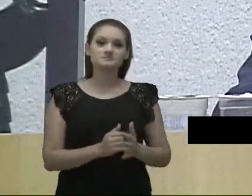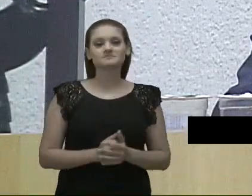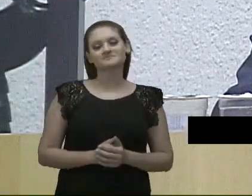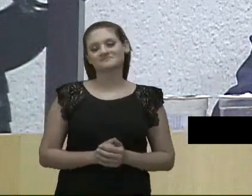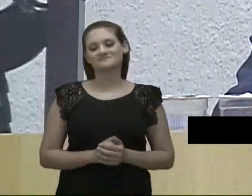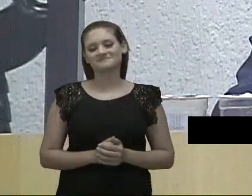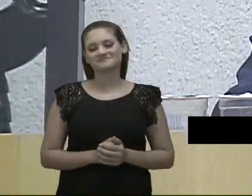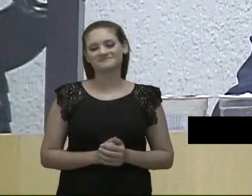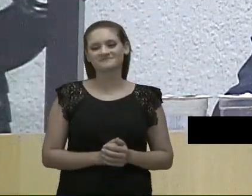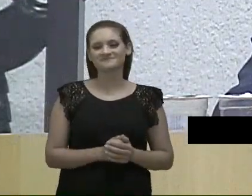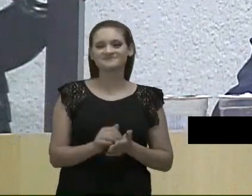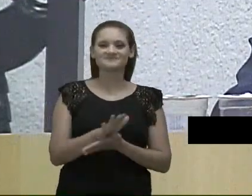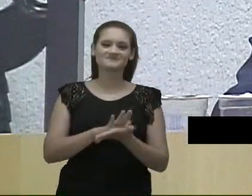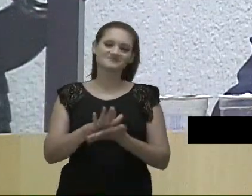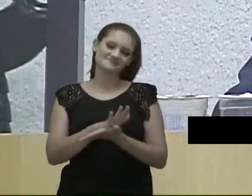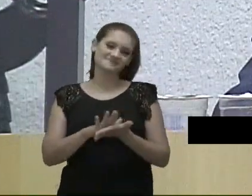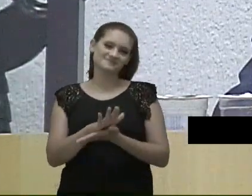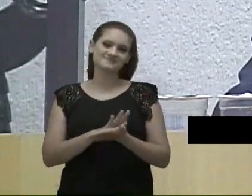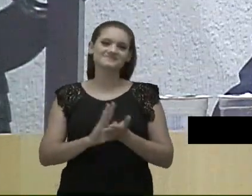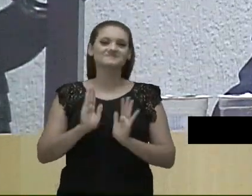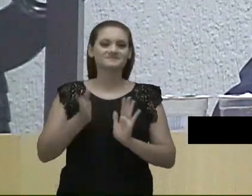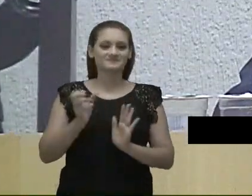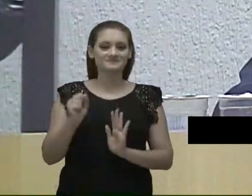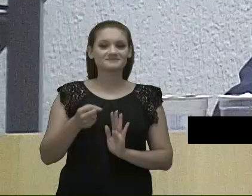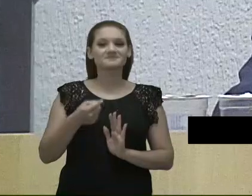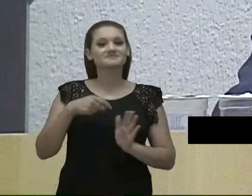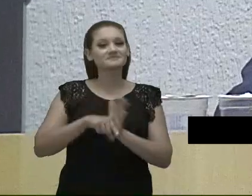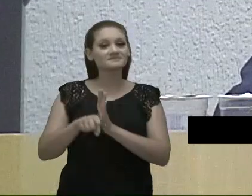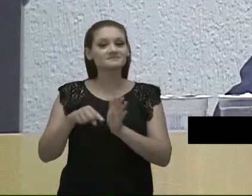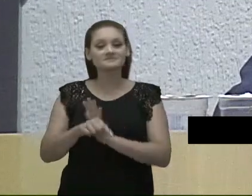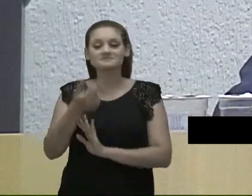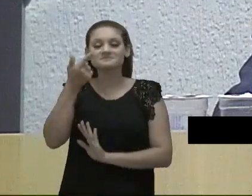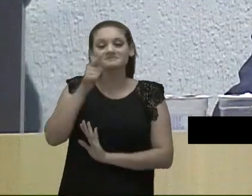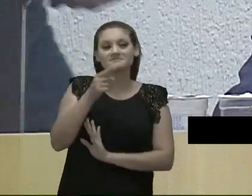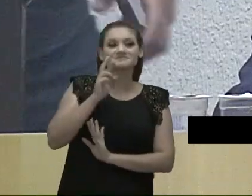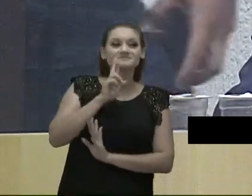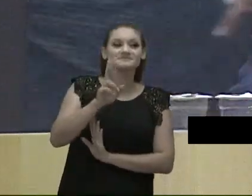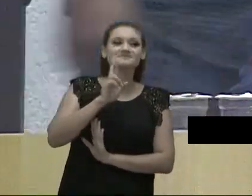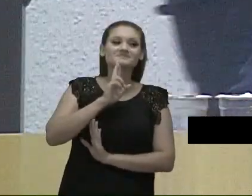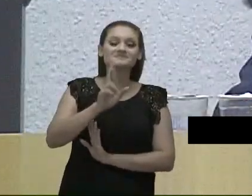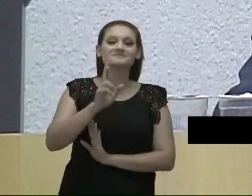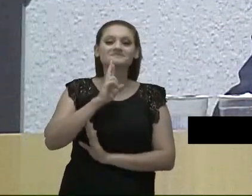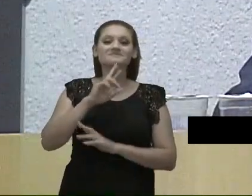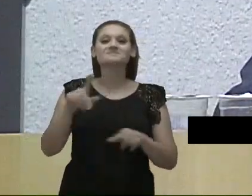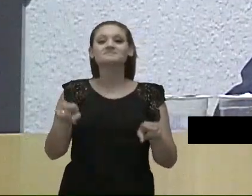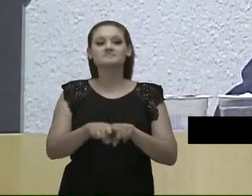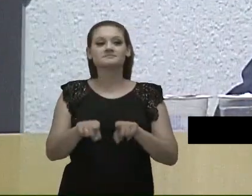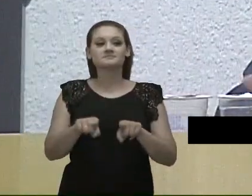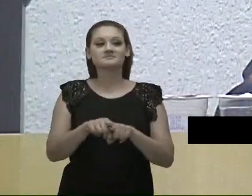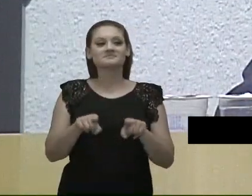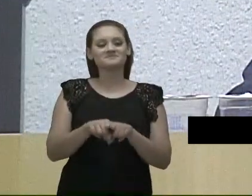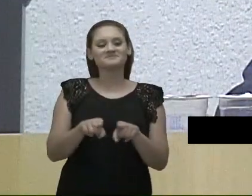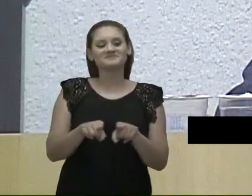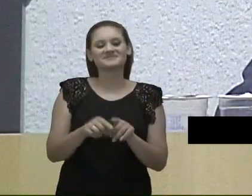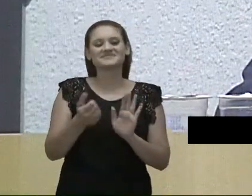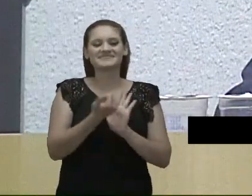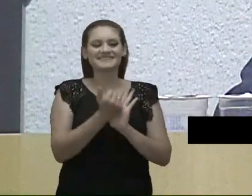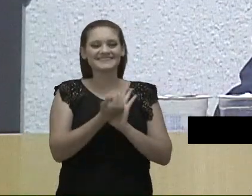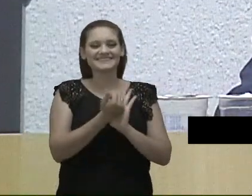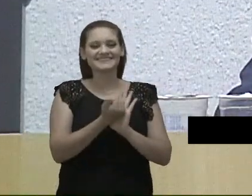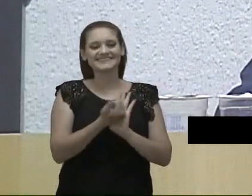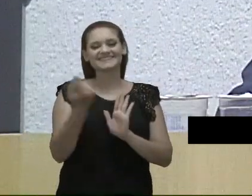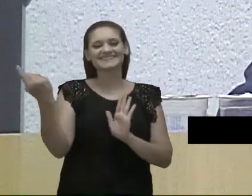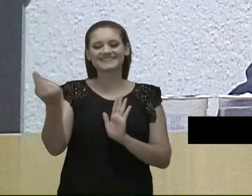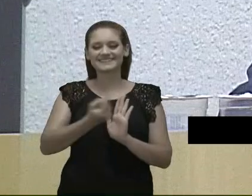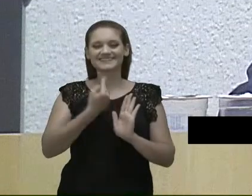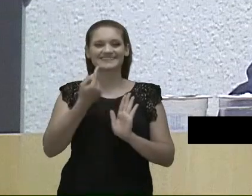tá? Nada mais. É lógico que teve algumas perguntas que a senhora não conseguiu responder na outra. Então, ficou registrado para a gente refazer essas perguntas.